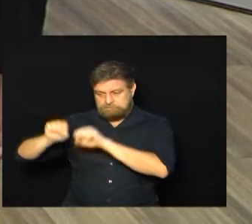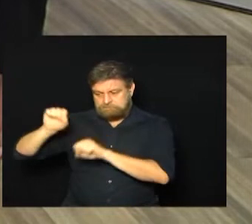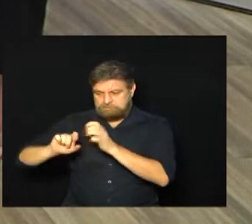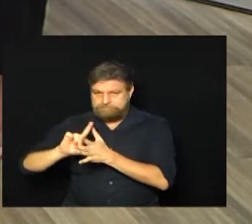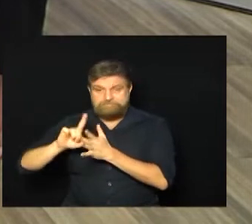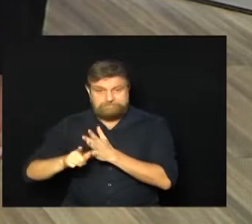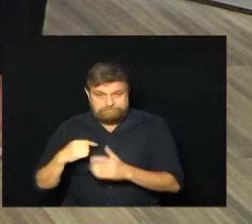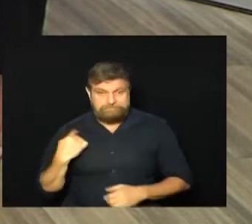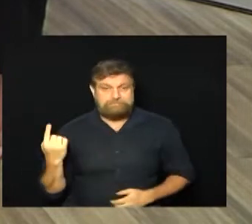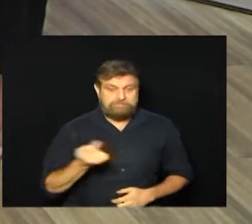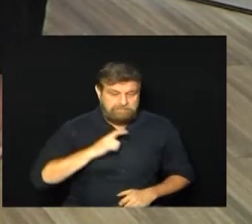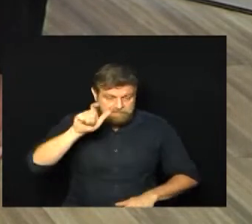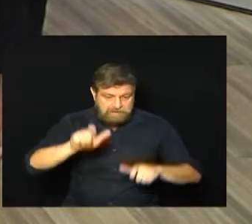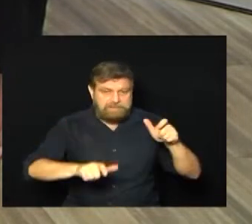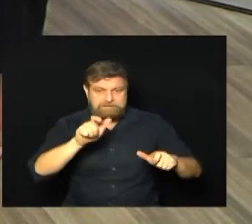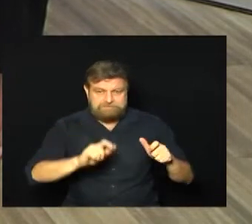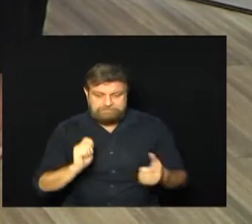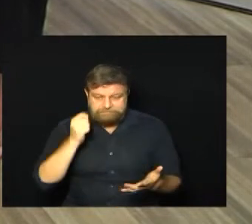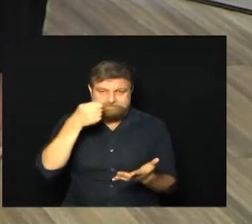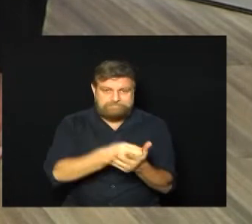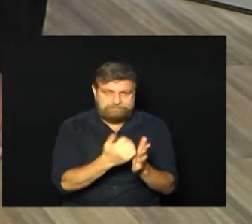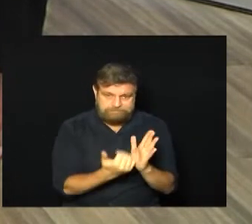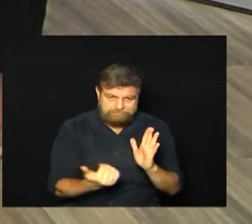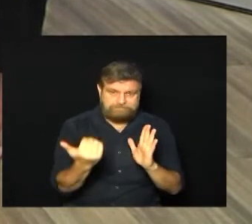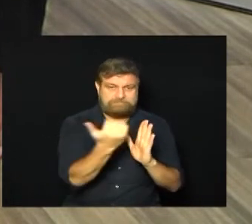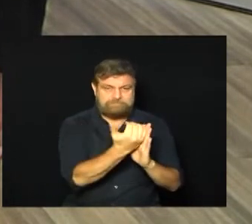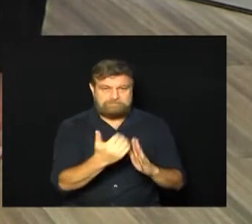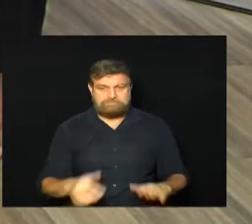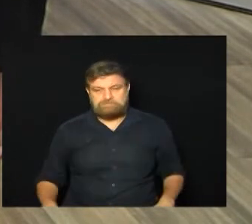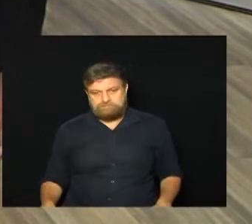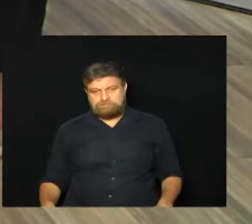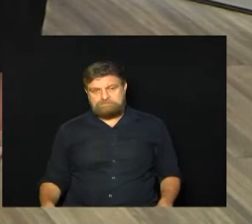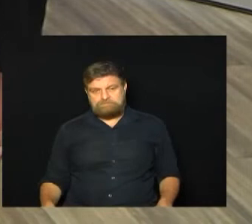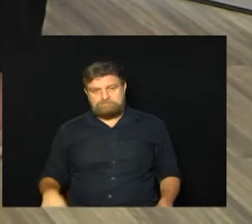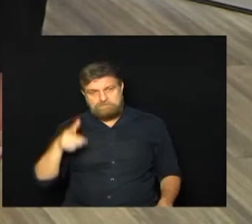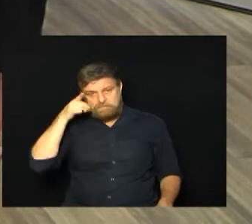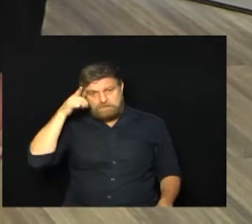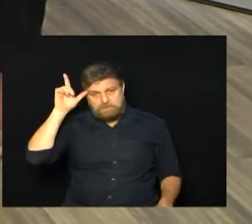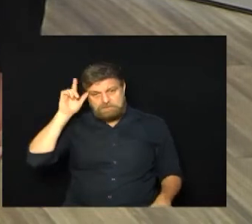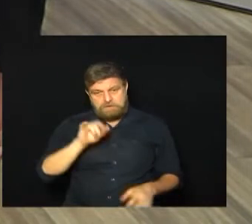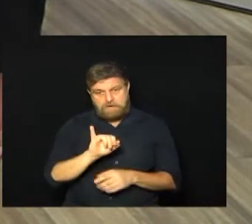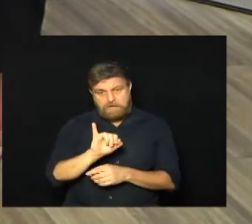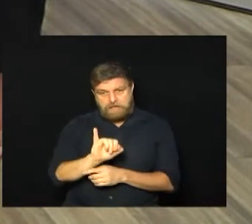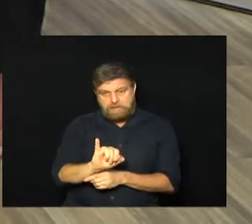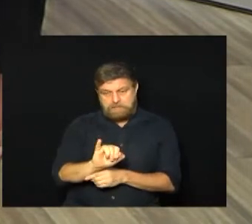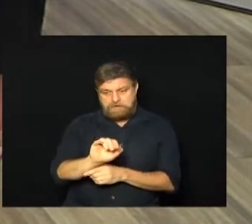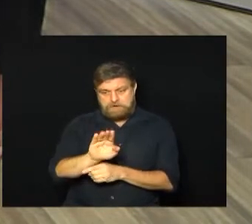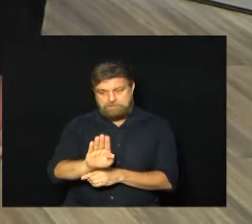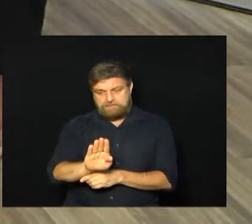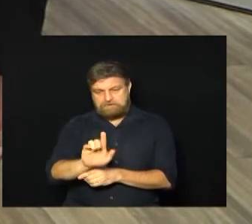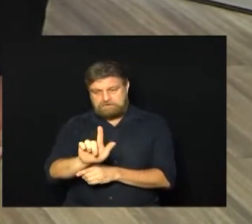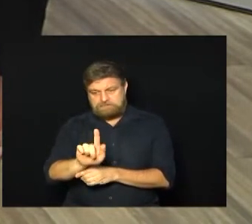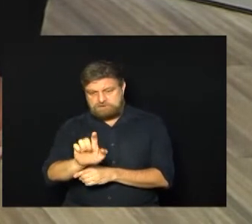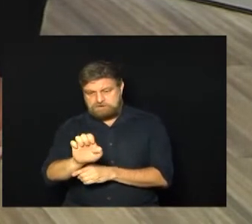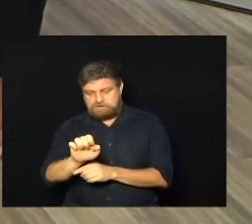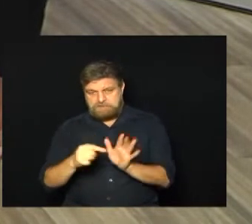para os nossos consumidores. E olha só, ontem, né, o IBGE, ele divulgou que o Índice